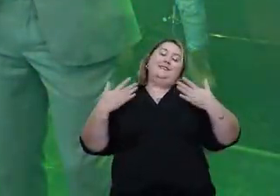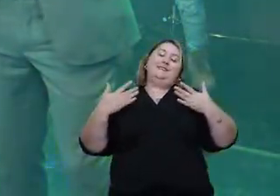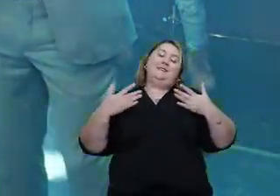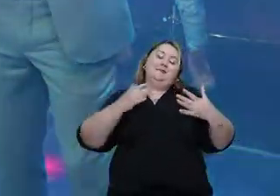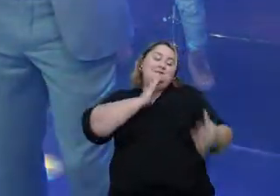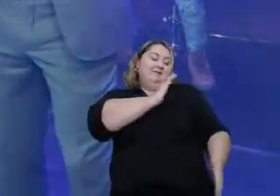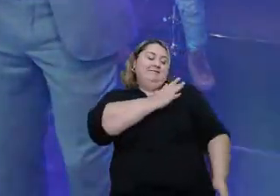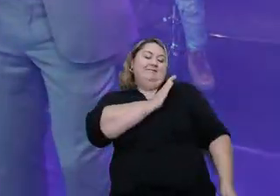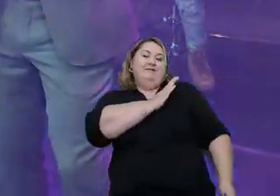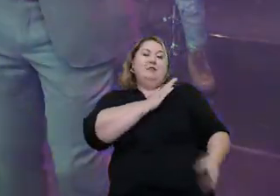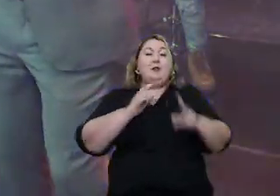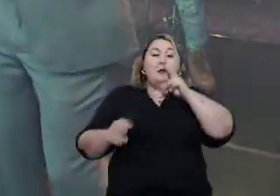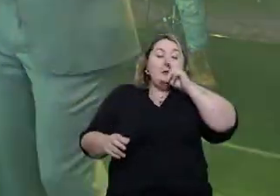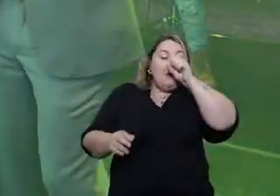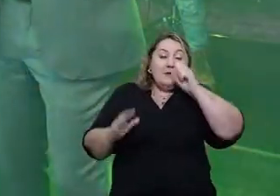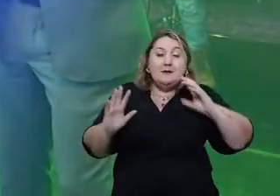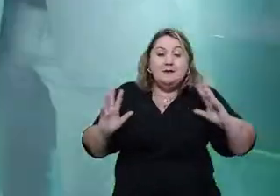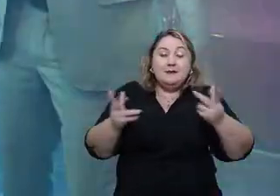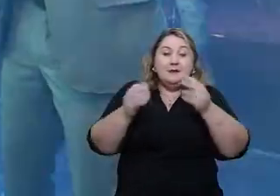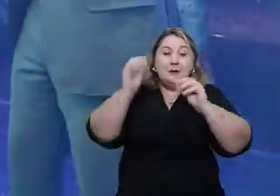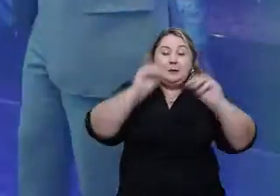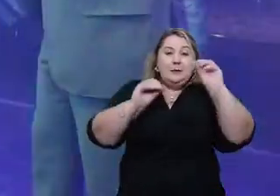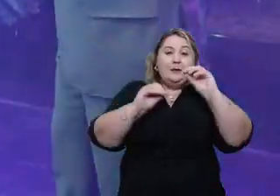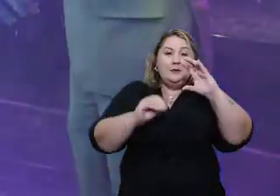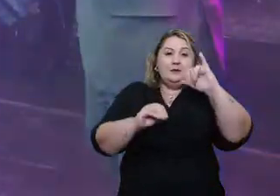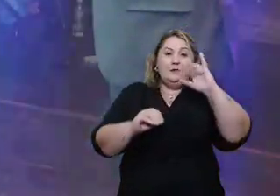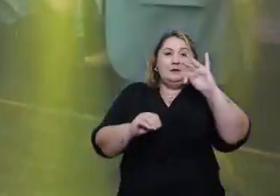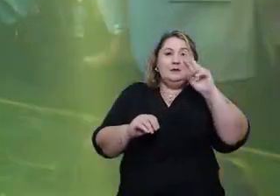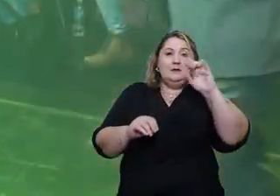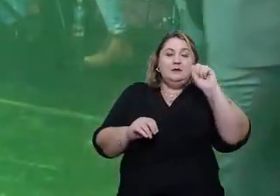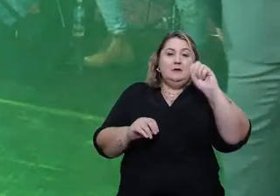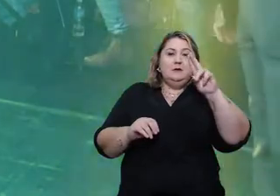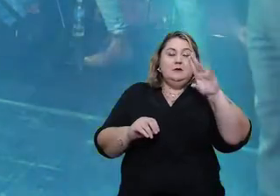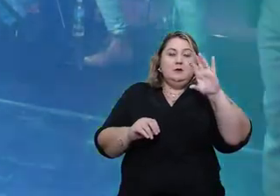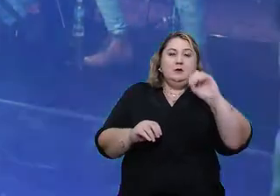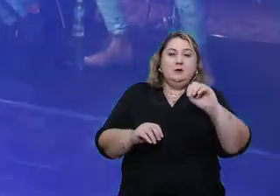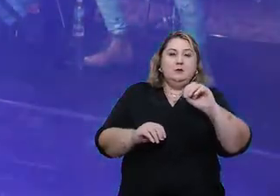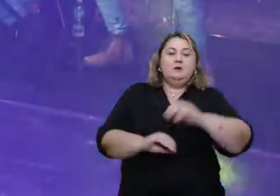do coração. Força pra todo mundo. Beijo, Citrosuco.